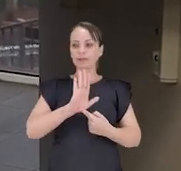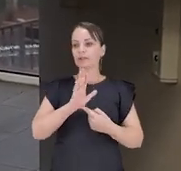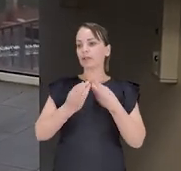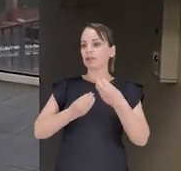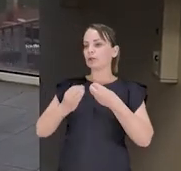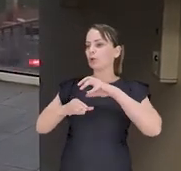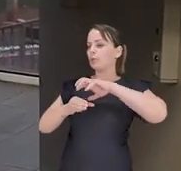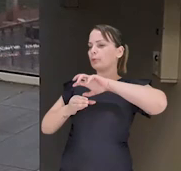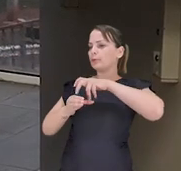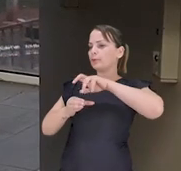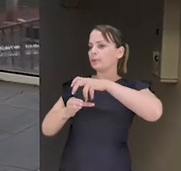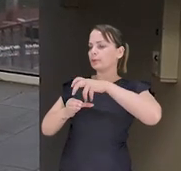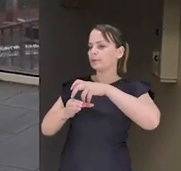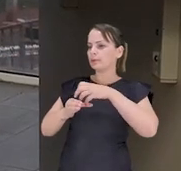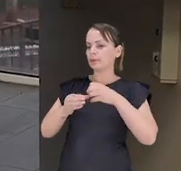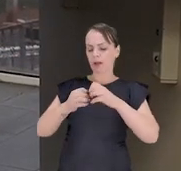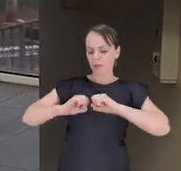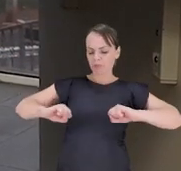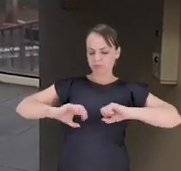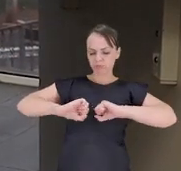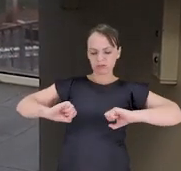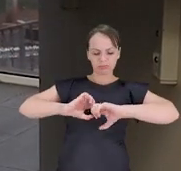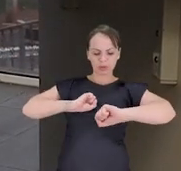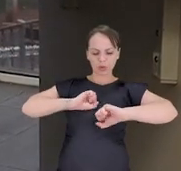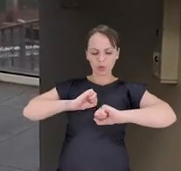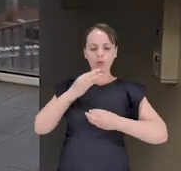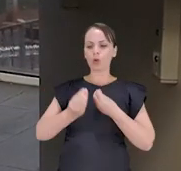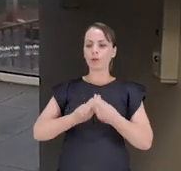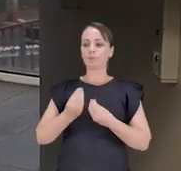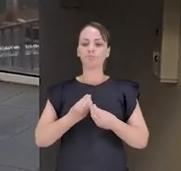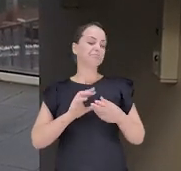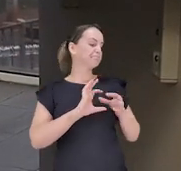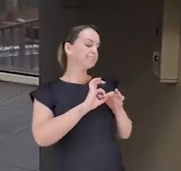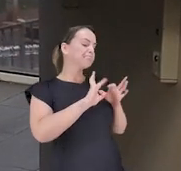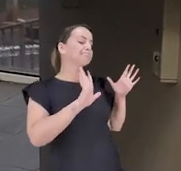Assim? Assim? Pode colocar do jeito que você quiser. Tá.